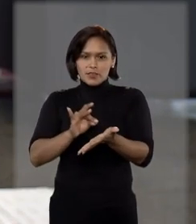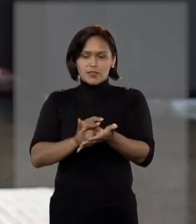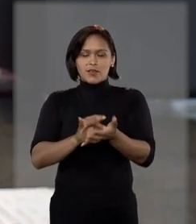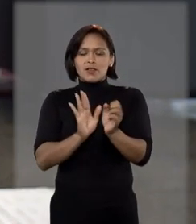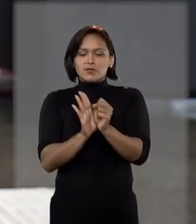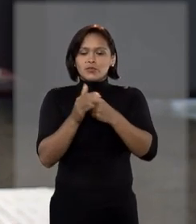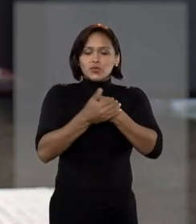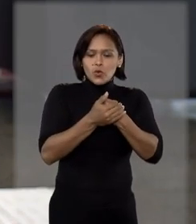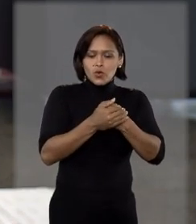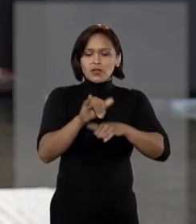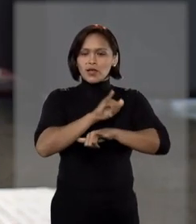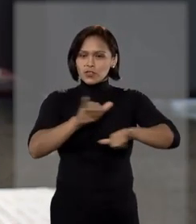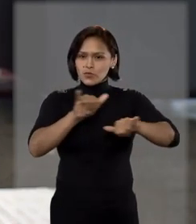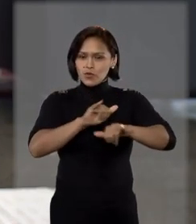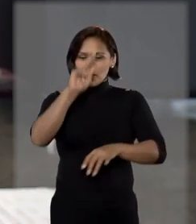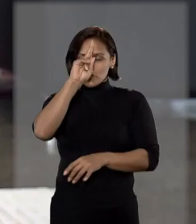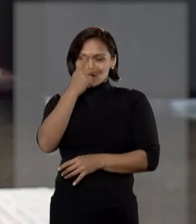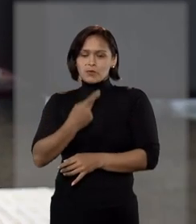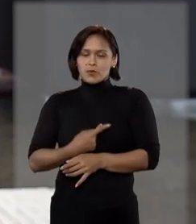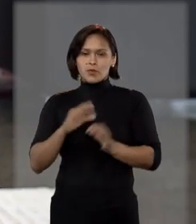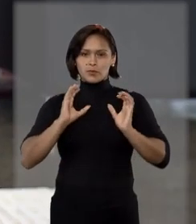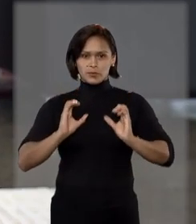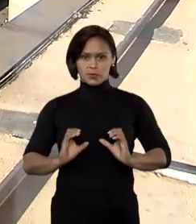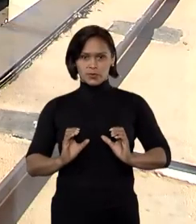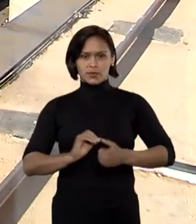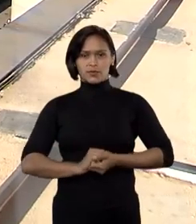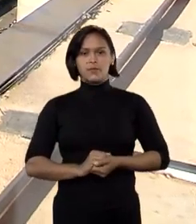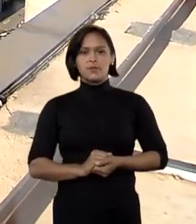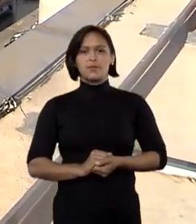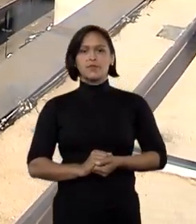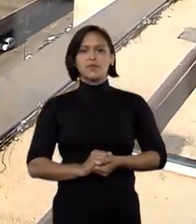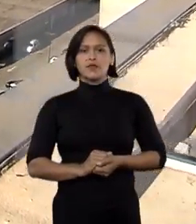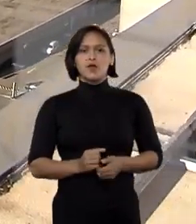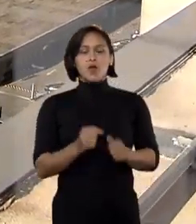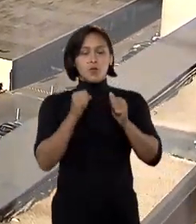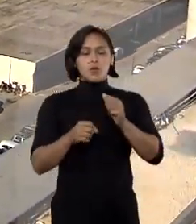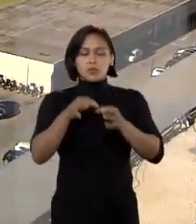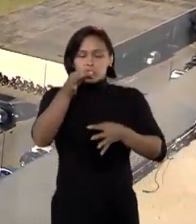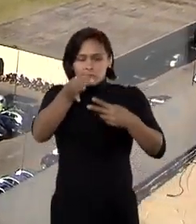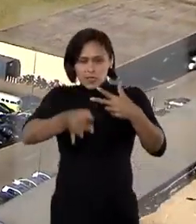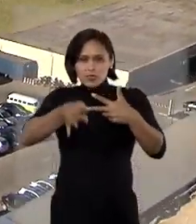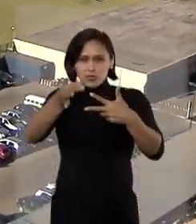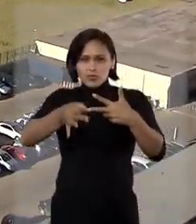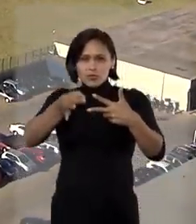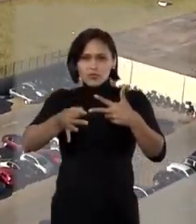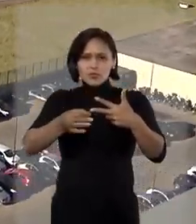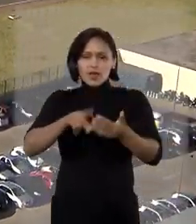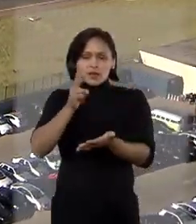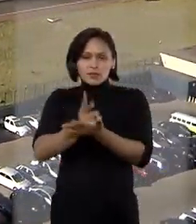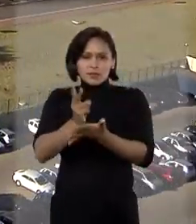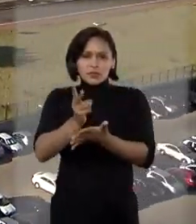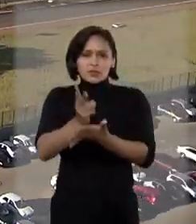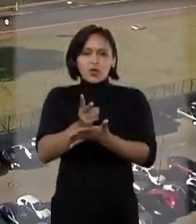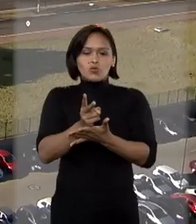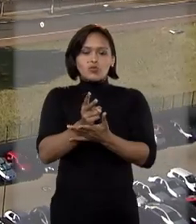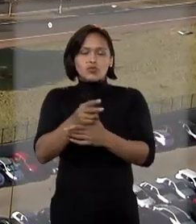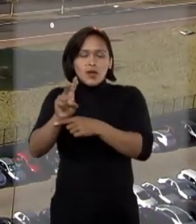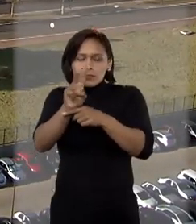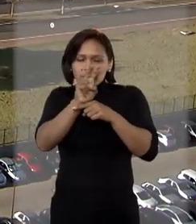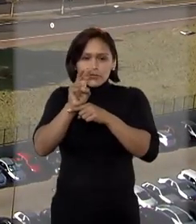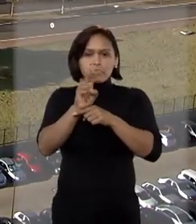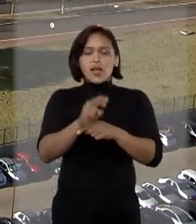a proteção dos dados pessoais dos cidadãos. O Poder Judiciário, por seu turno, continuará